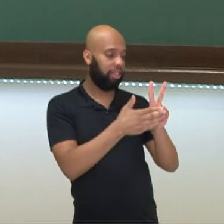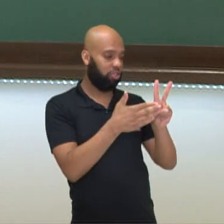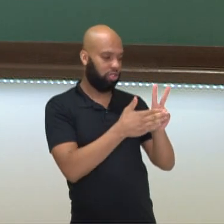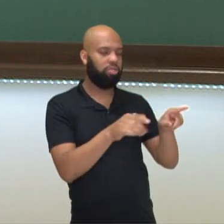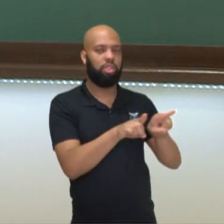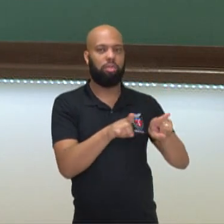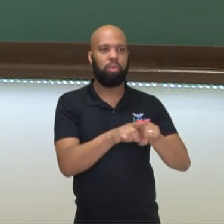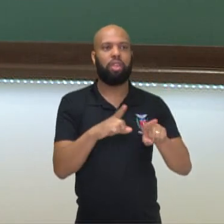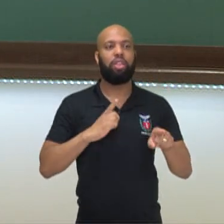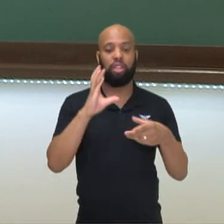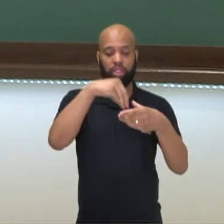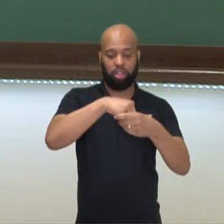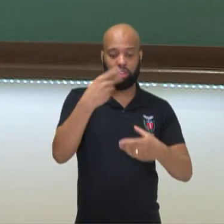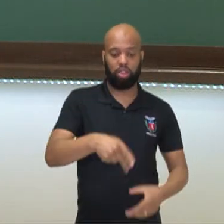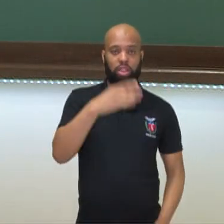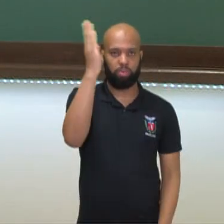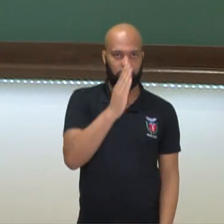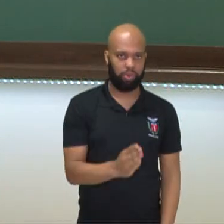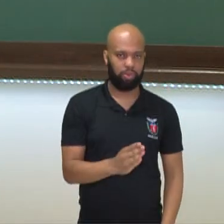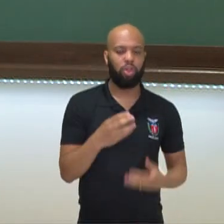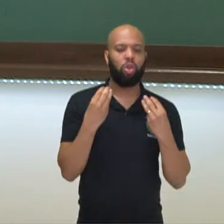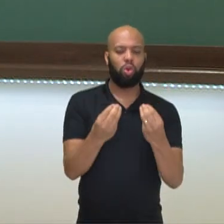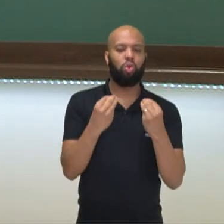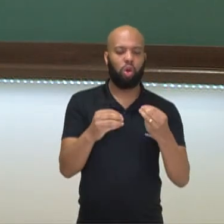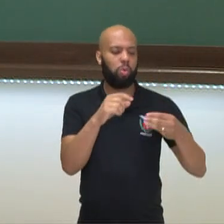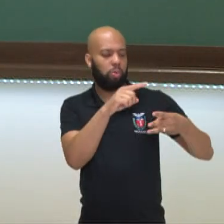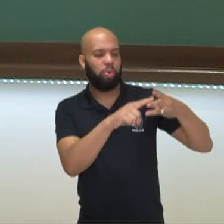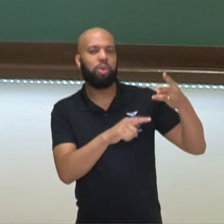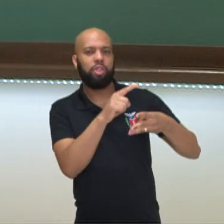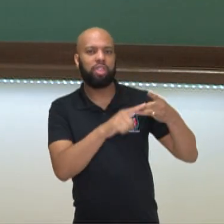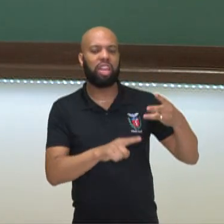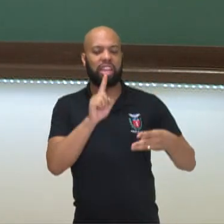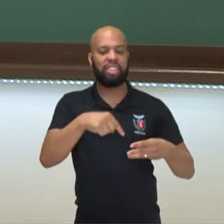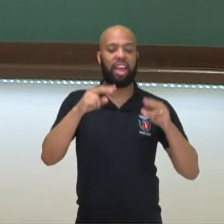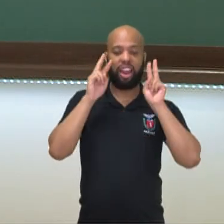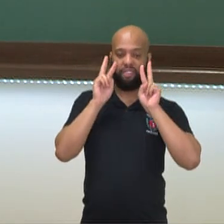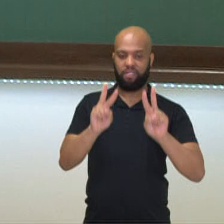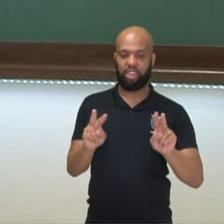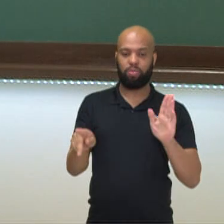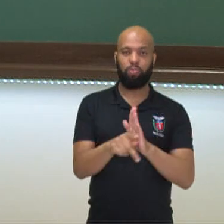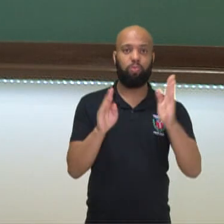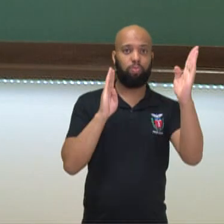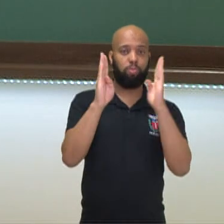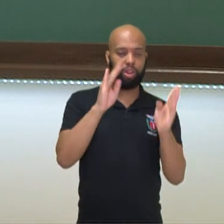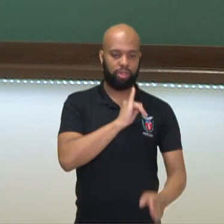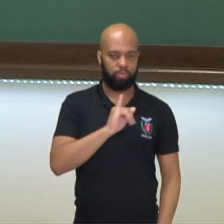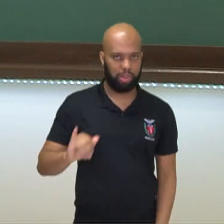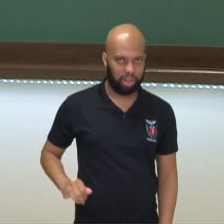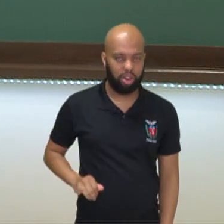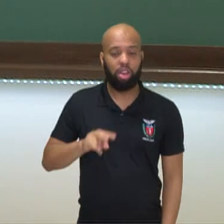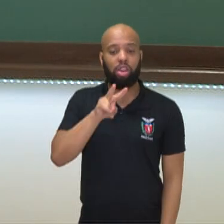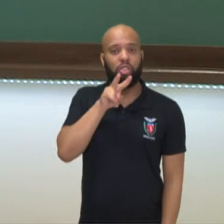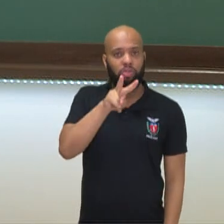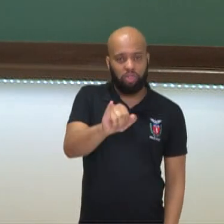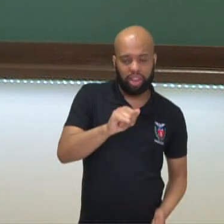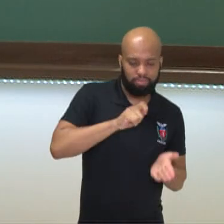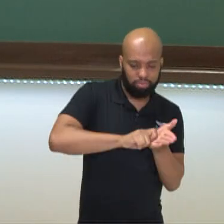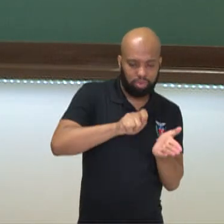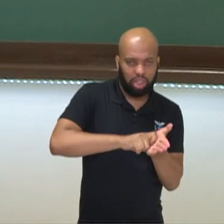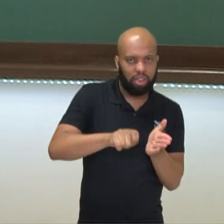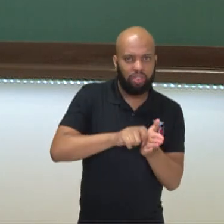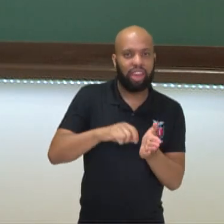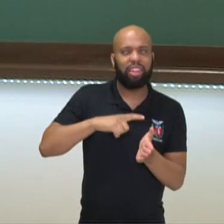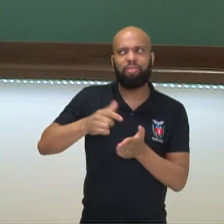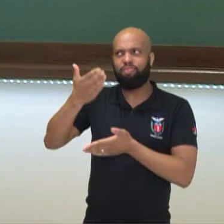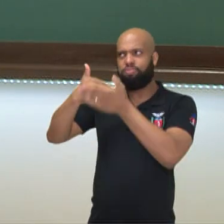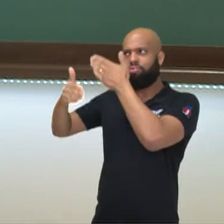aí dentro do Brasil. Como essas três raças eram vistas no período imperial? E aí você vai puxar aí de suas